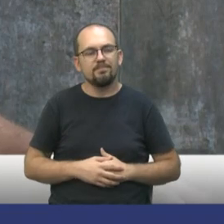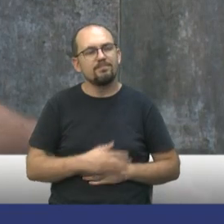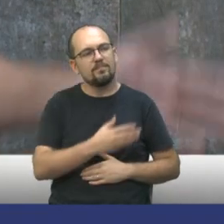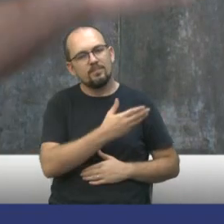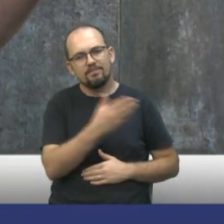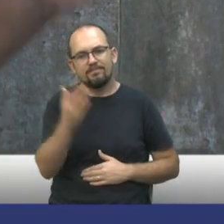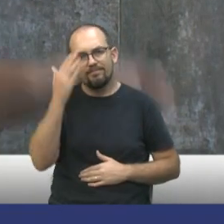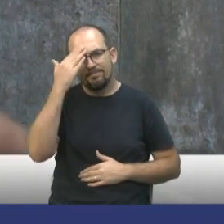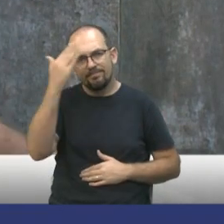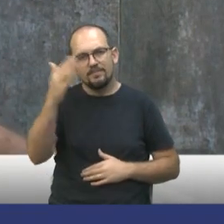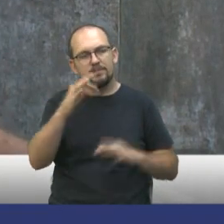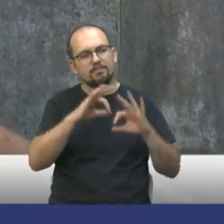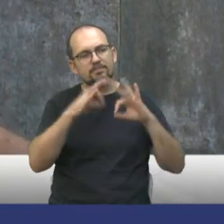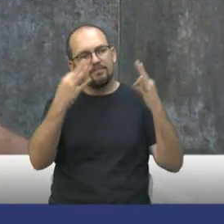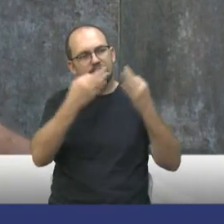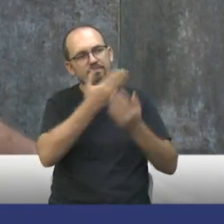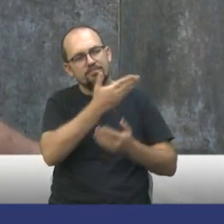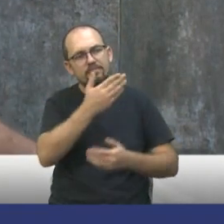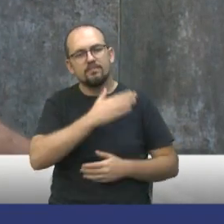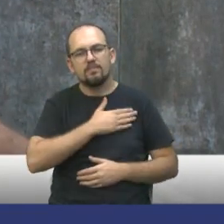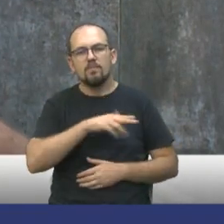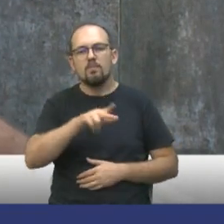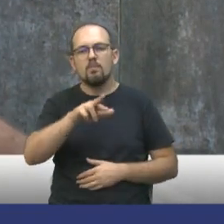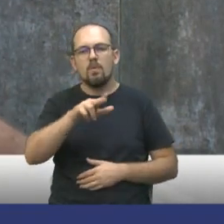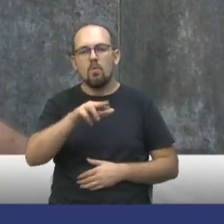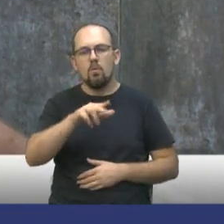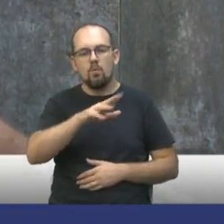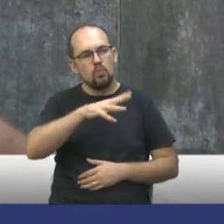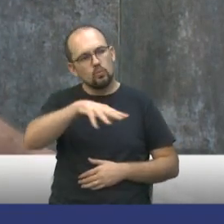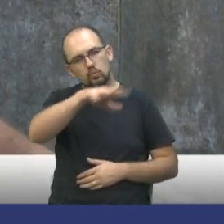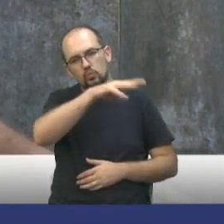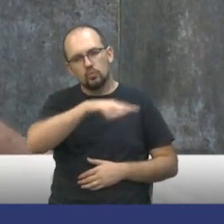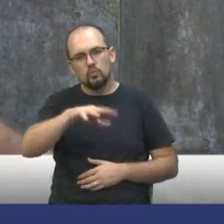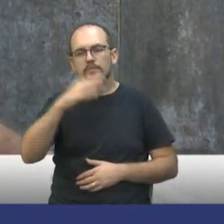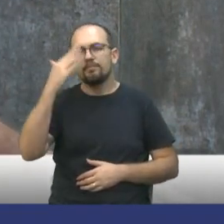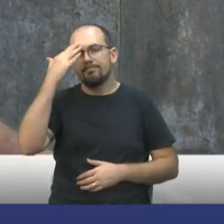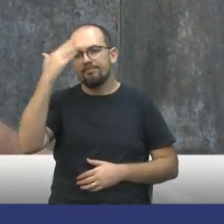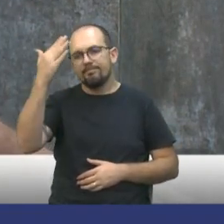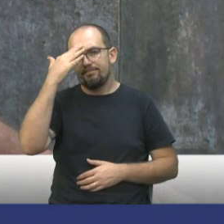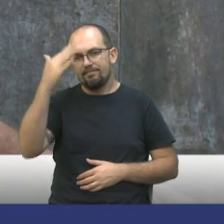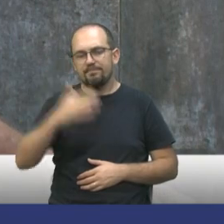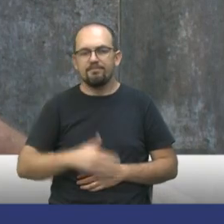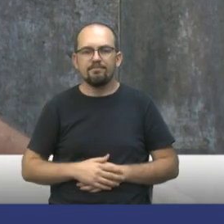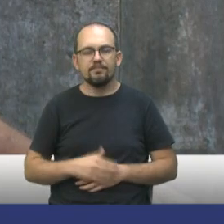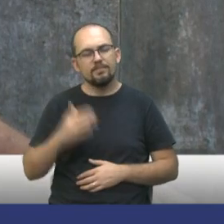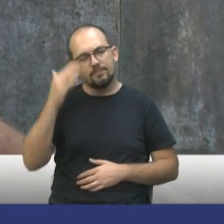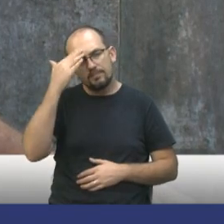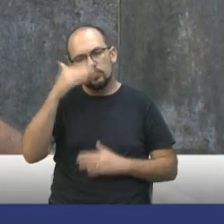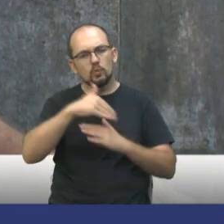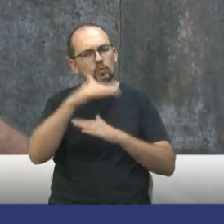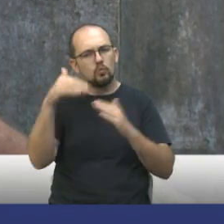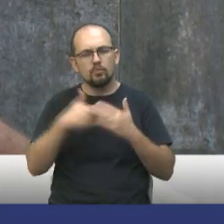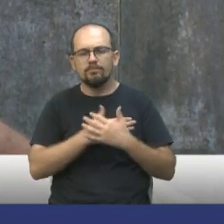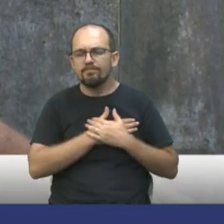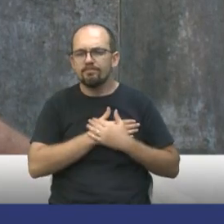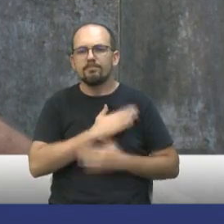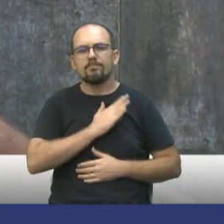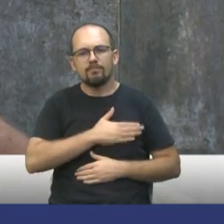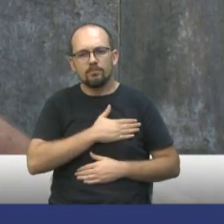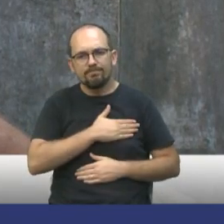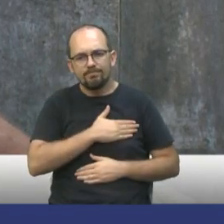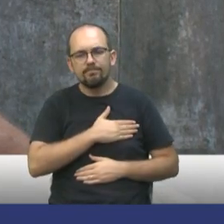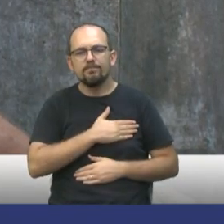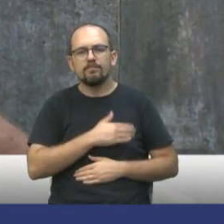obrigado à minha família que está aí também, meus irmãos, minhas irmãs. Eu só tenho a agradecer. Tá? Obrigado a todos mesmo de coração.